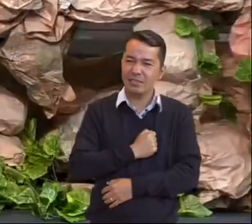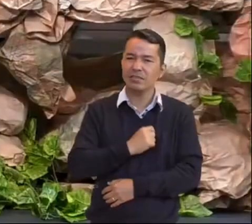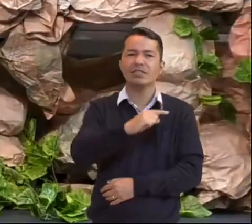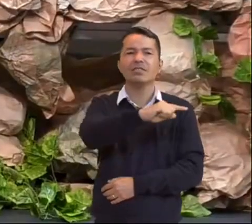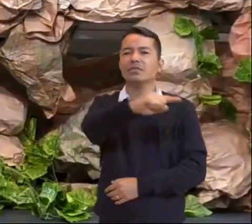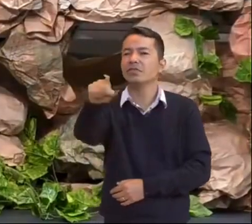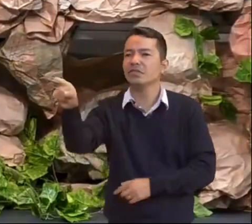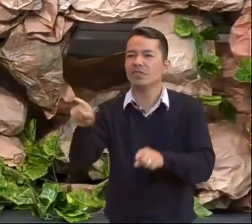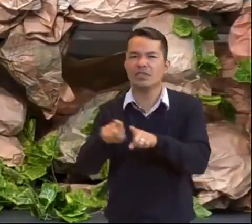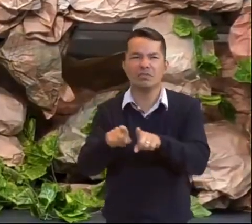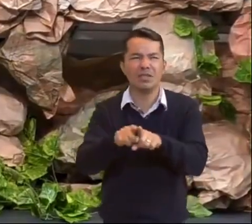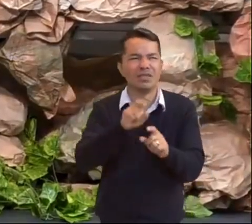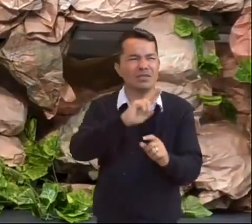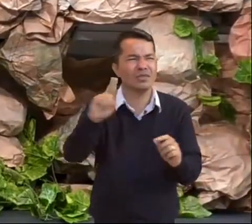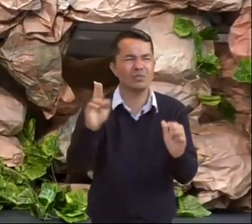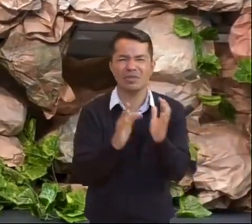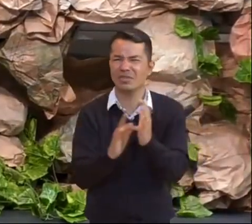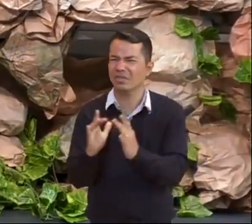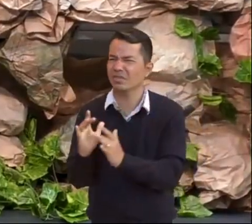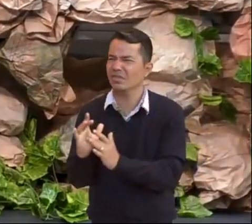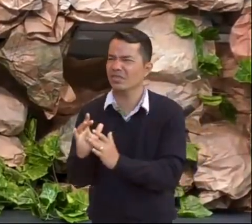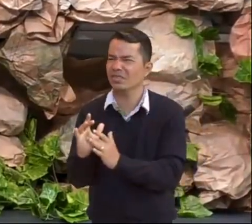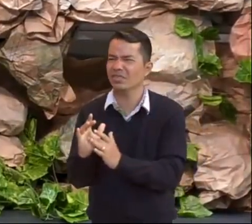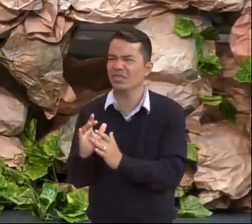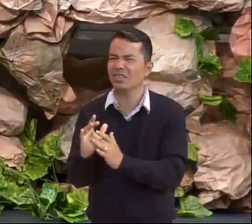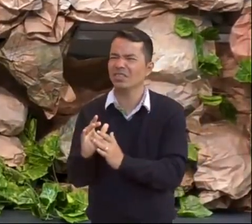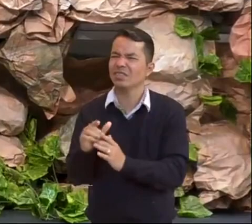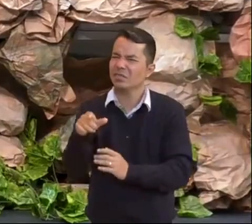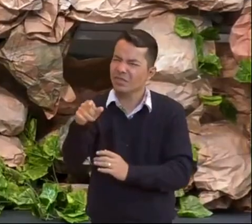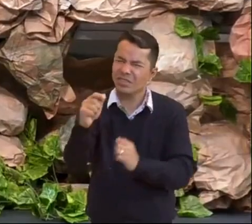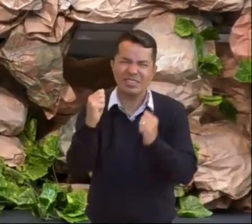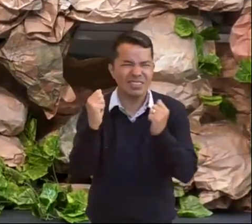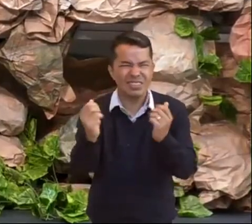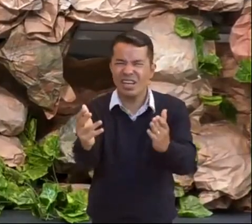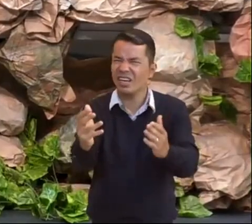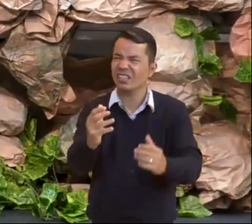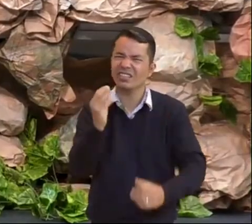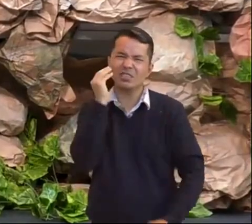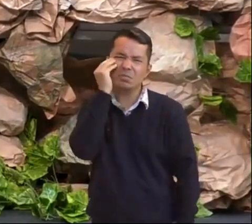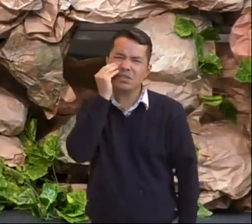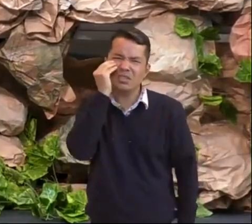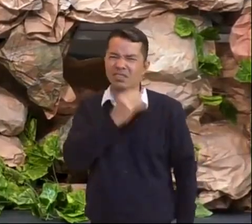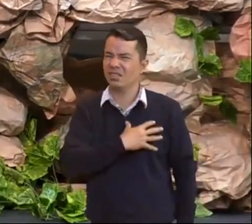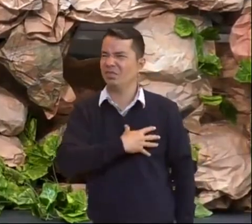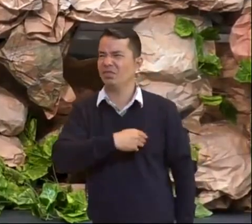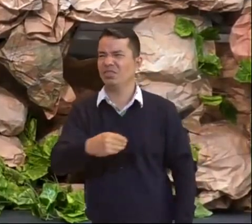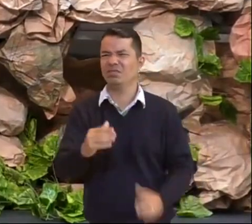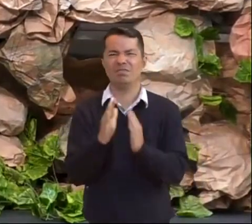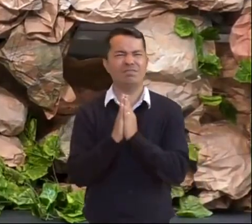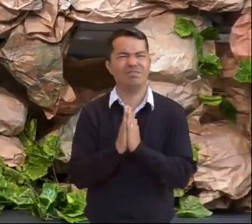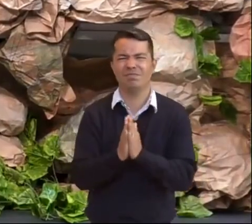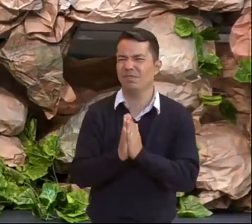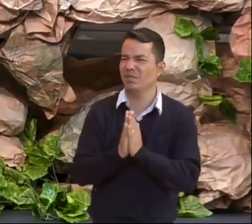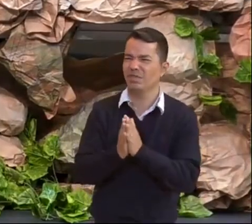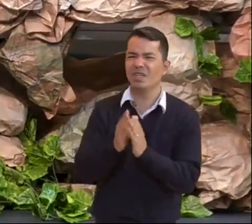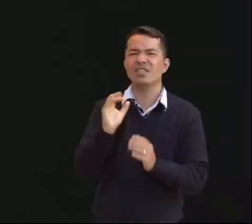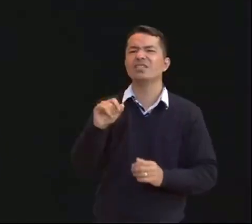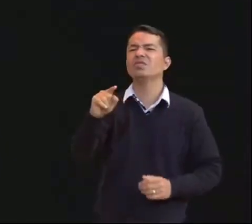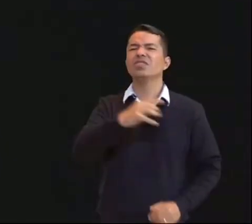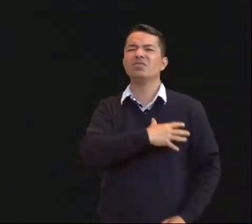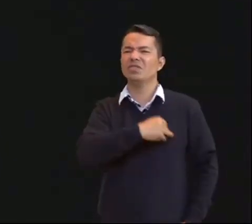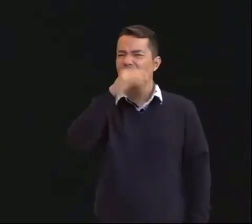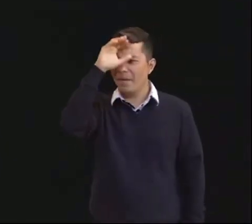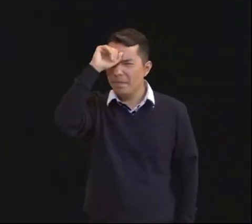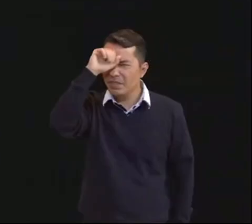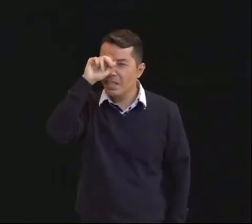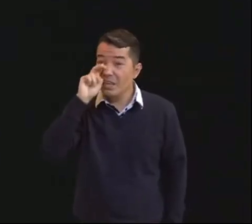intercessão. Se eles aprenderem a orar, eles vão ter experiências do poder de Deus. Eles vão ver coisas novas com o Senhor. Quantos querem